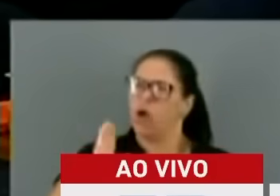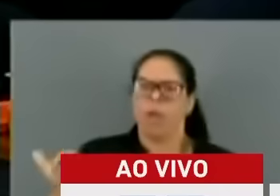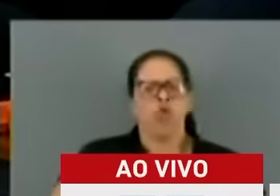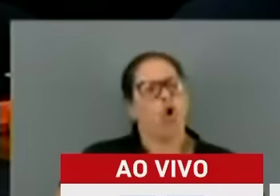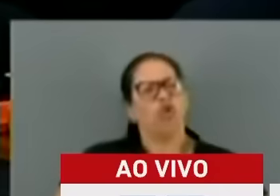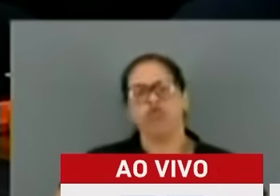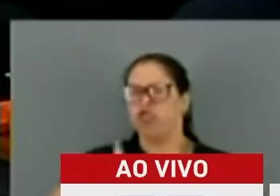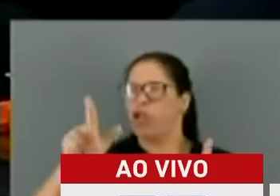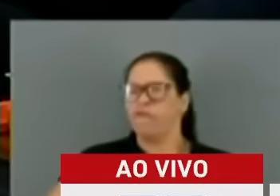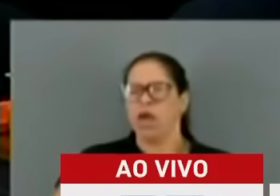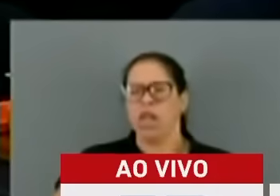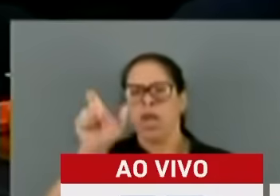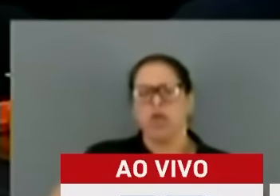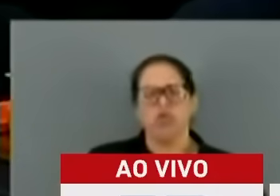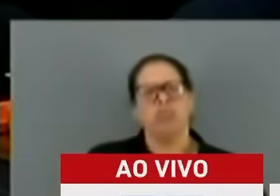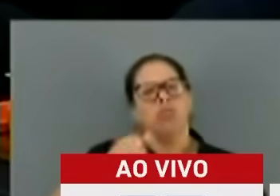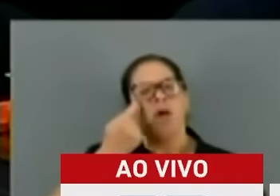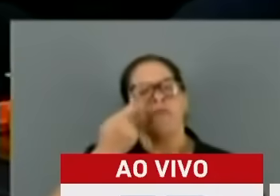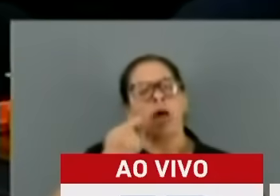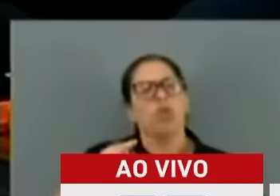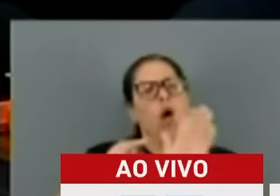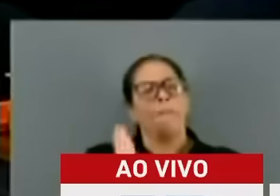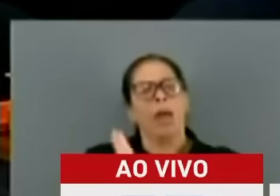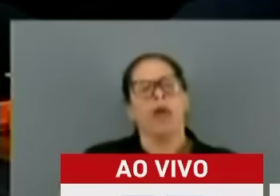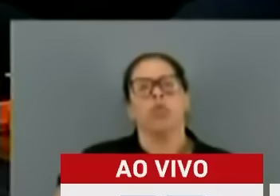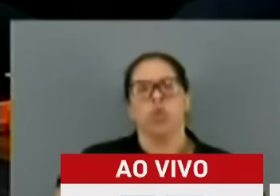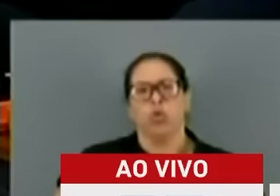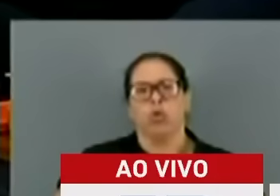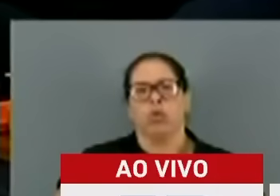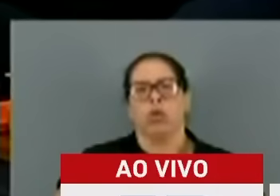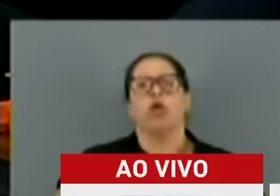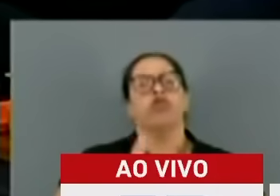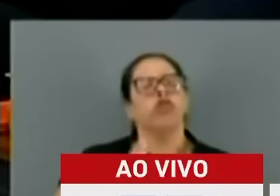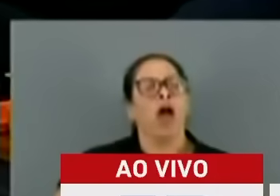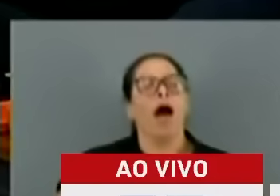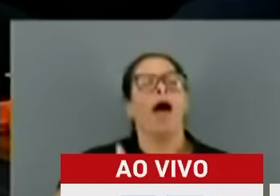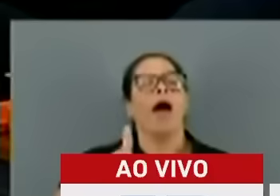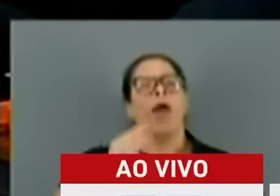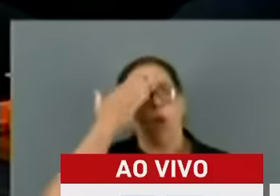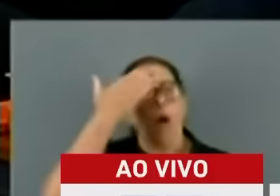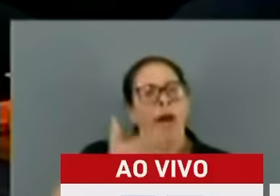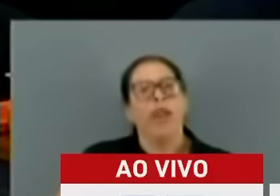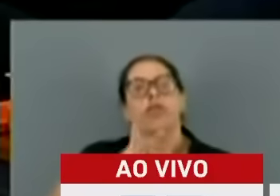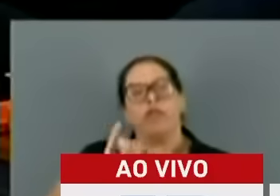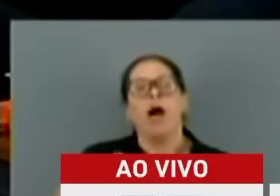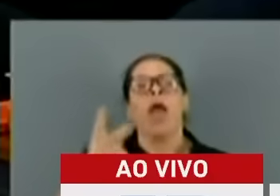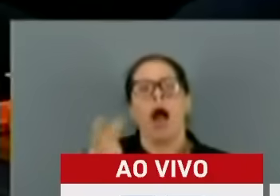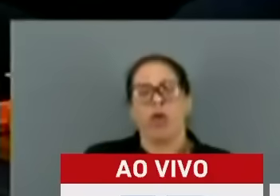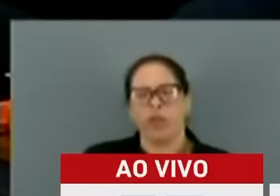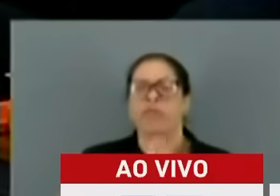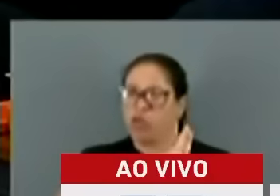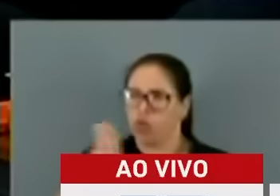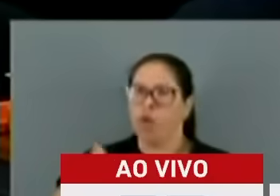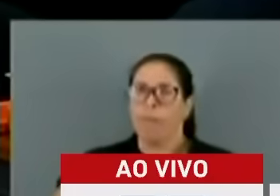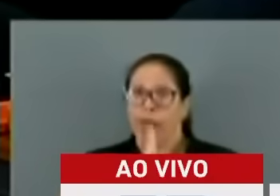a pergunta, eu acho que é importante o senhor, até para distensionar, como foi dito aqui várias vezes, eu quero crer que isso vai acontecer caso o senhor seja aprovado,